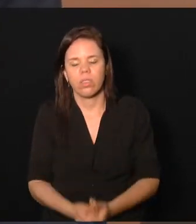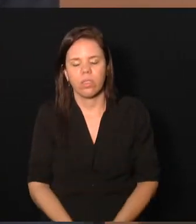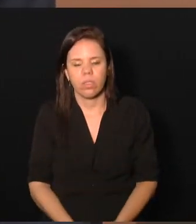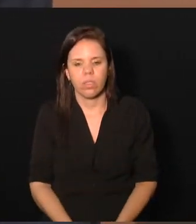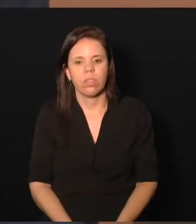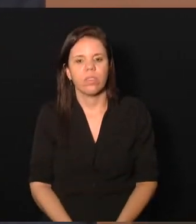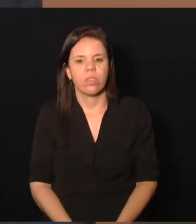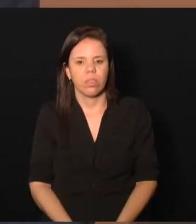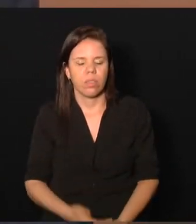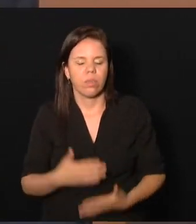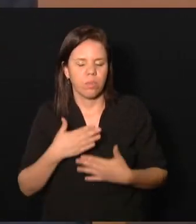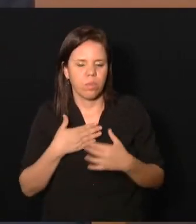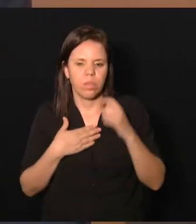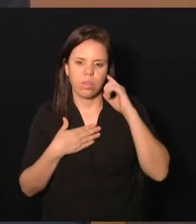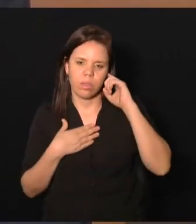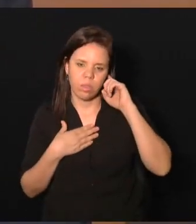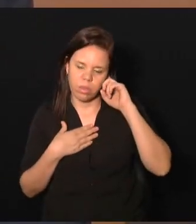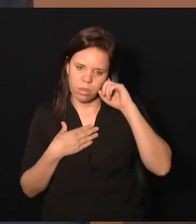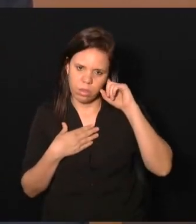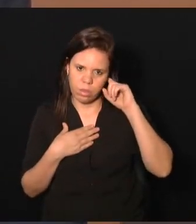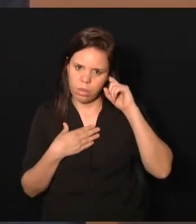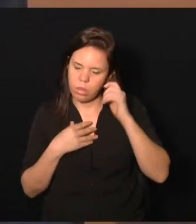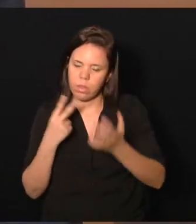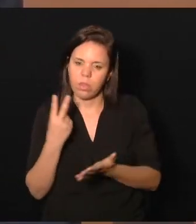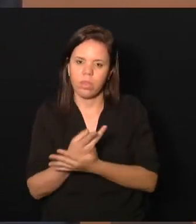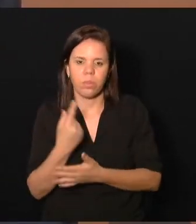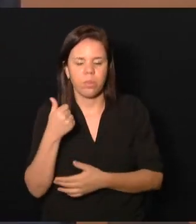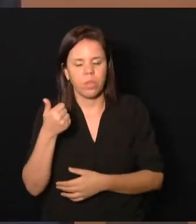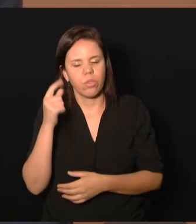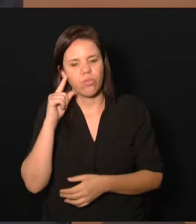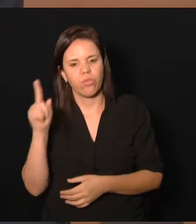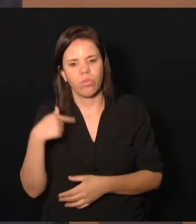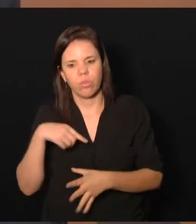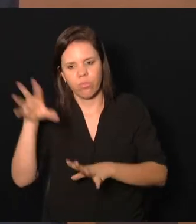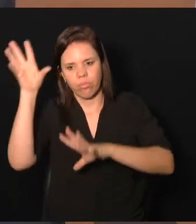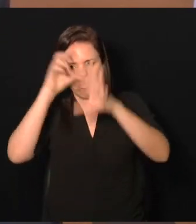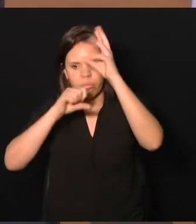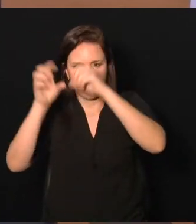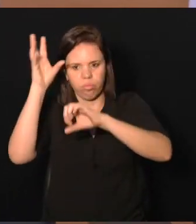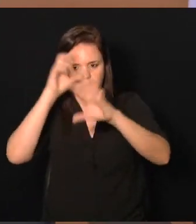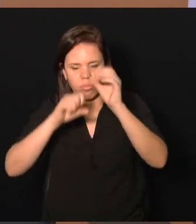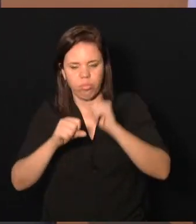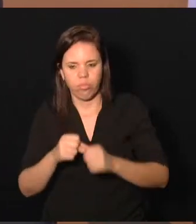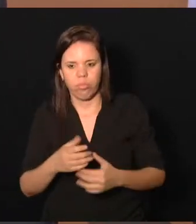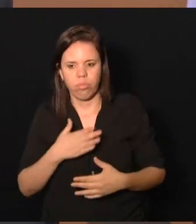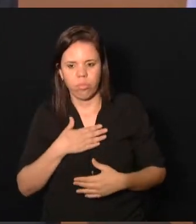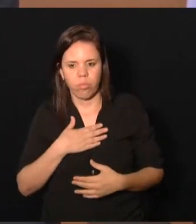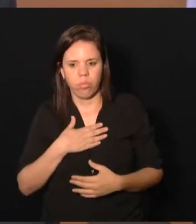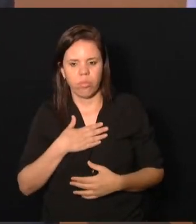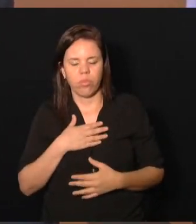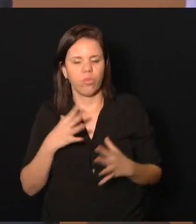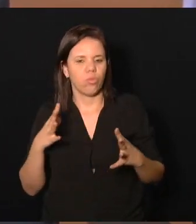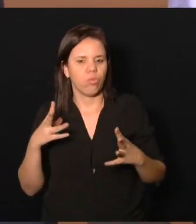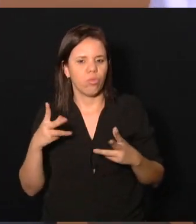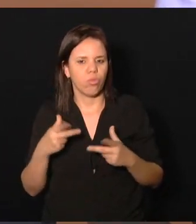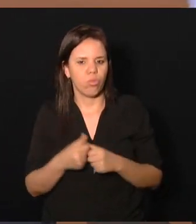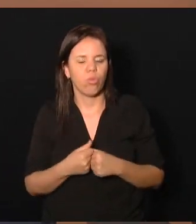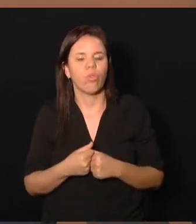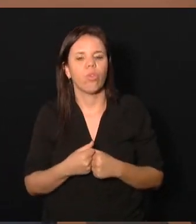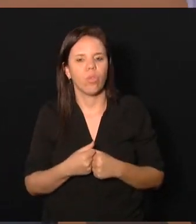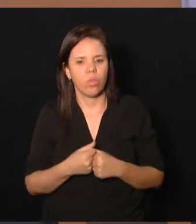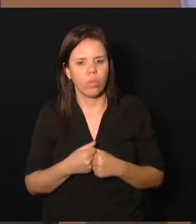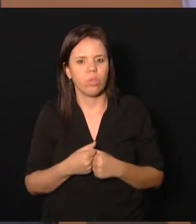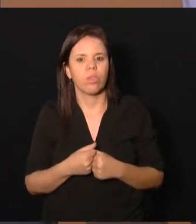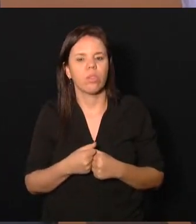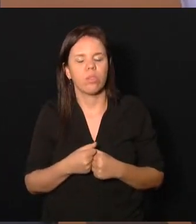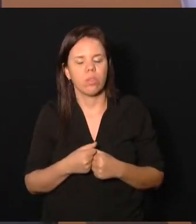mexe comigo. Desde o primeiro dia, tem sido um aprendizado para mim. Eu acho que todas as vertentes, sejam elas legais,